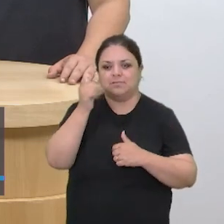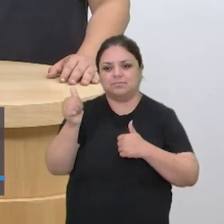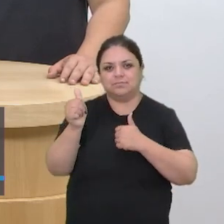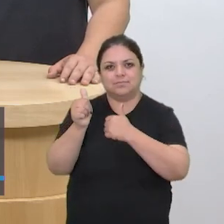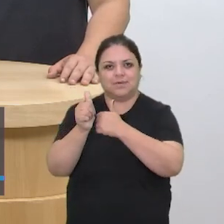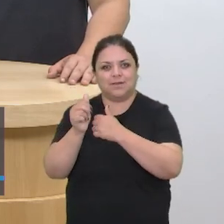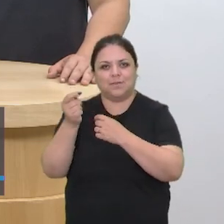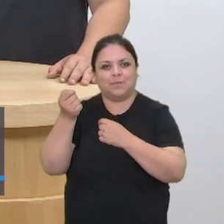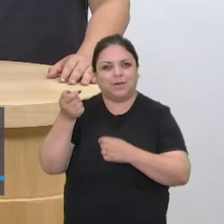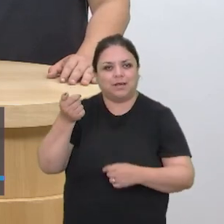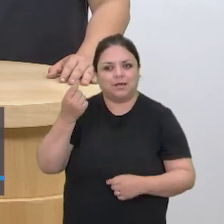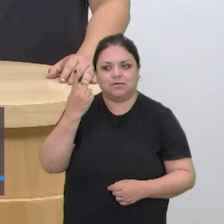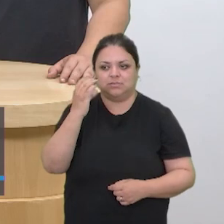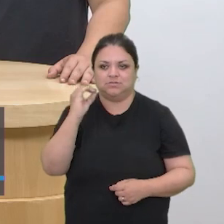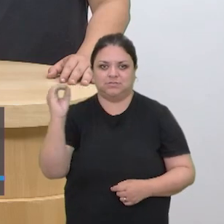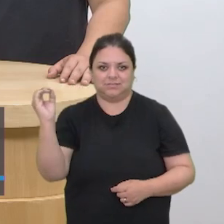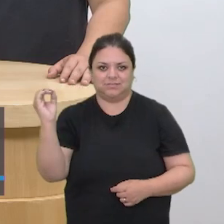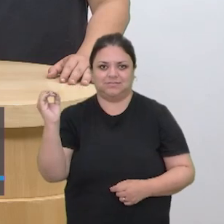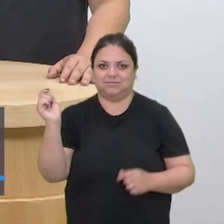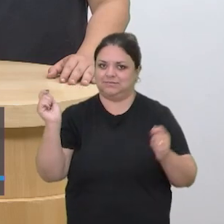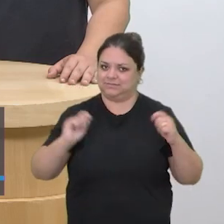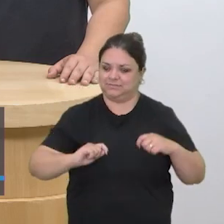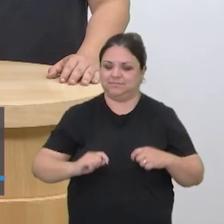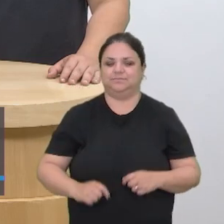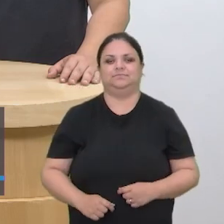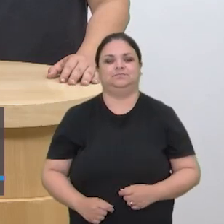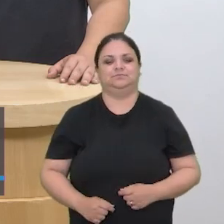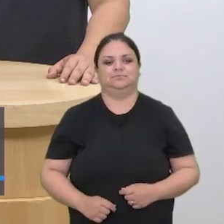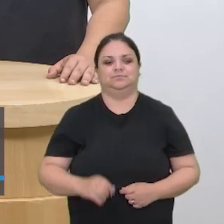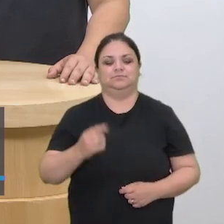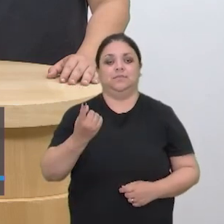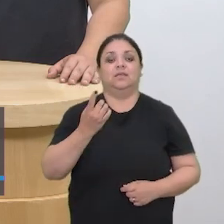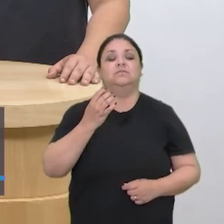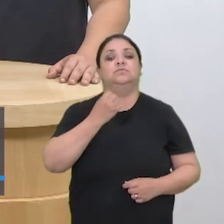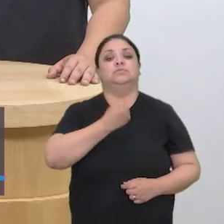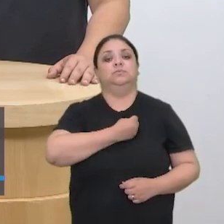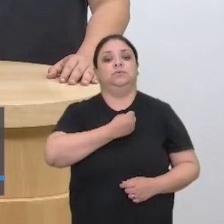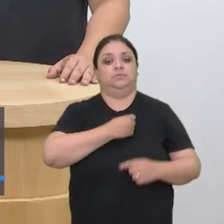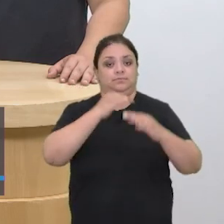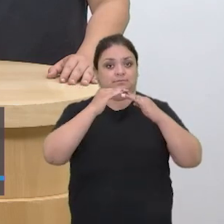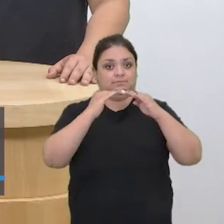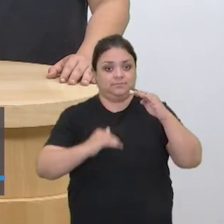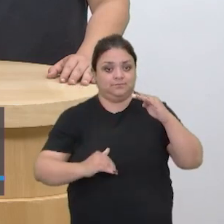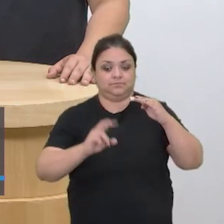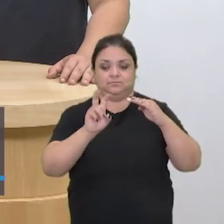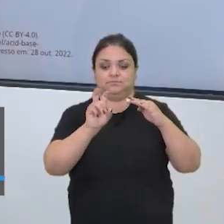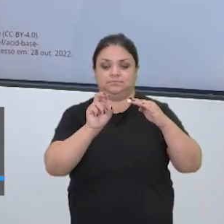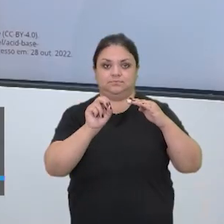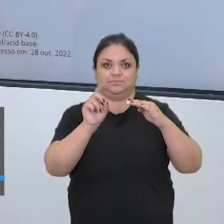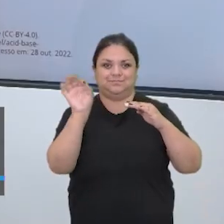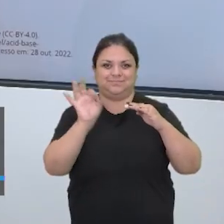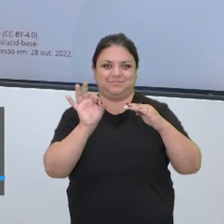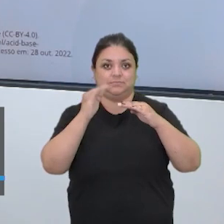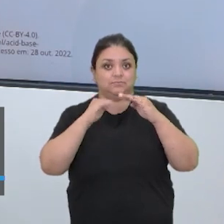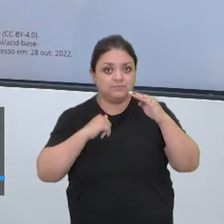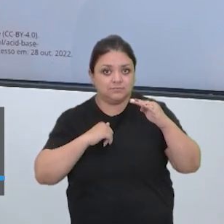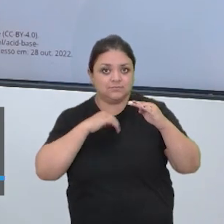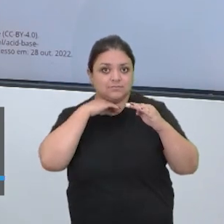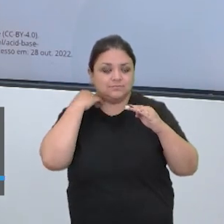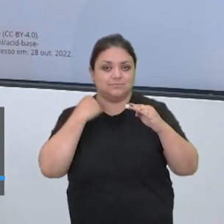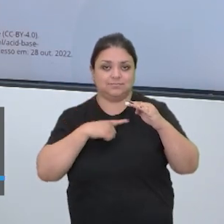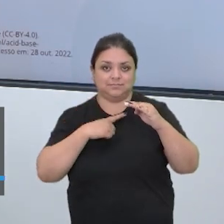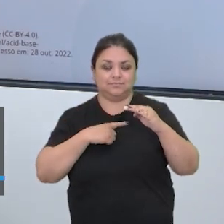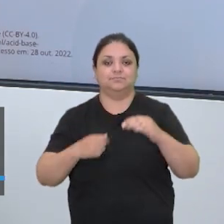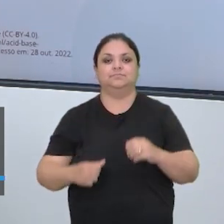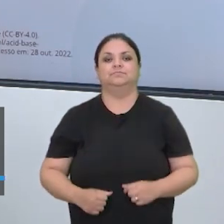ou valores menores. Quando a gente tem valores menores que 50% principalmente, a gente